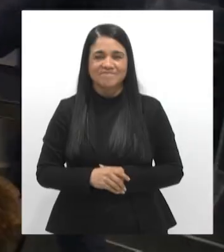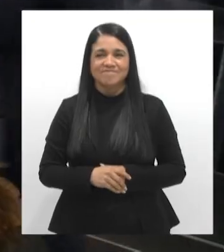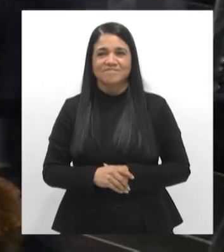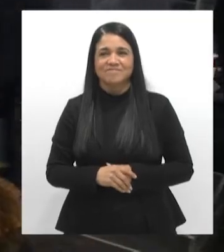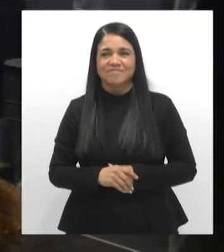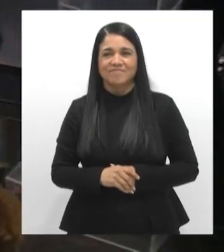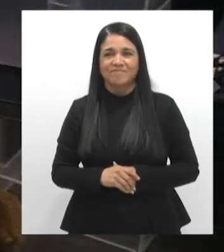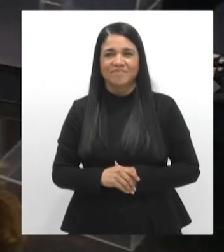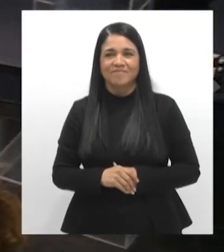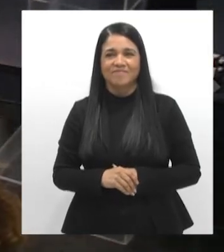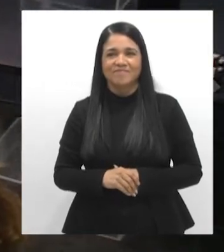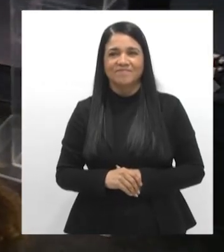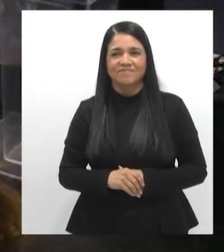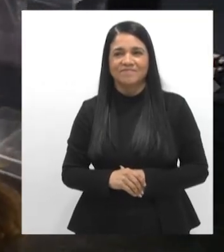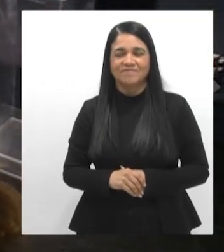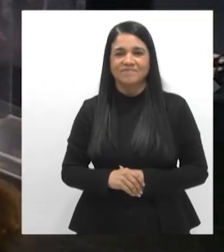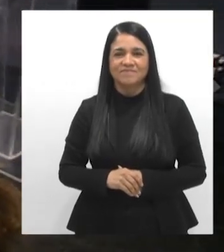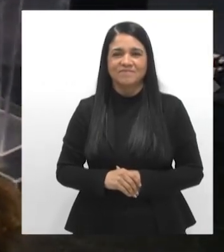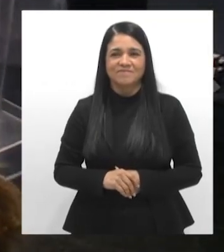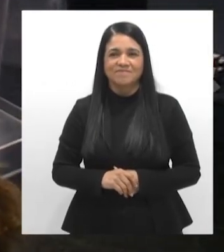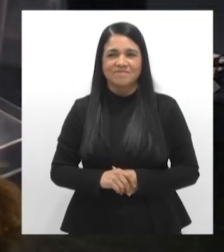Oi, André.